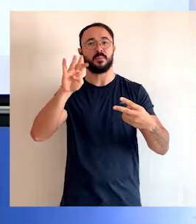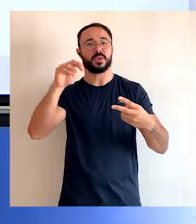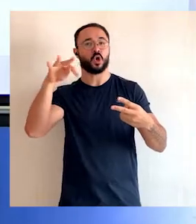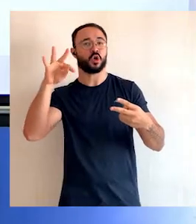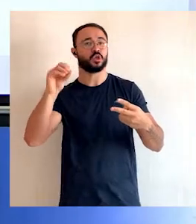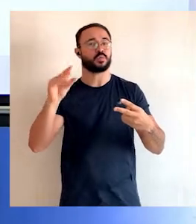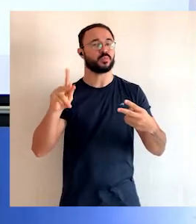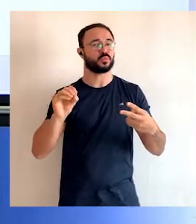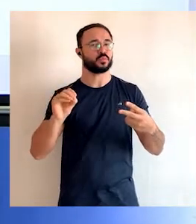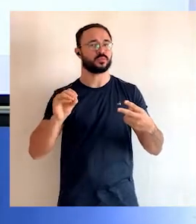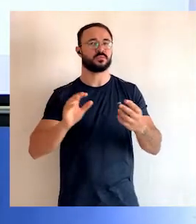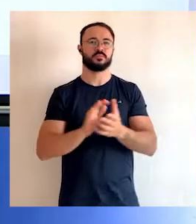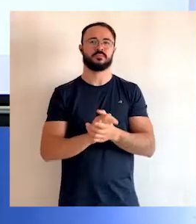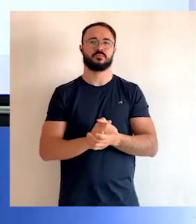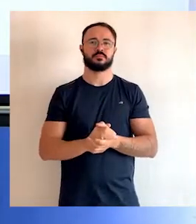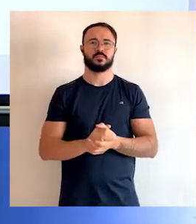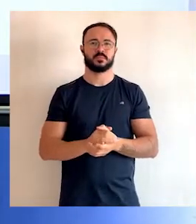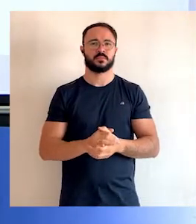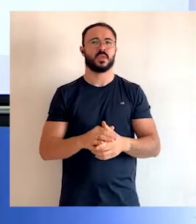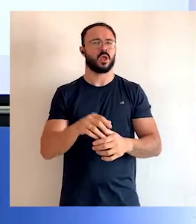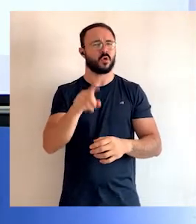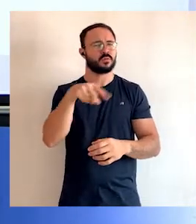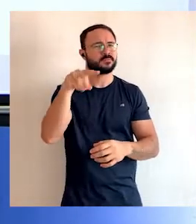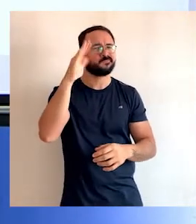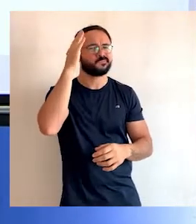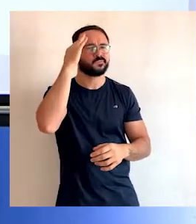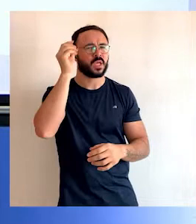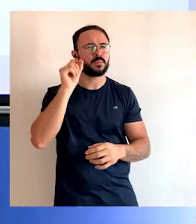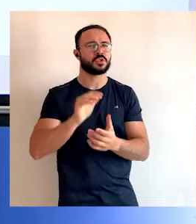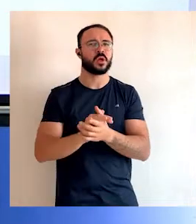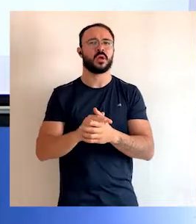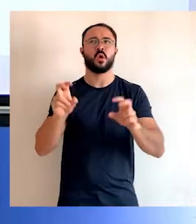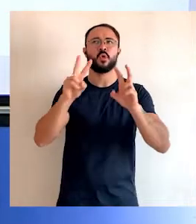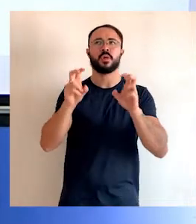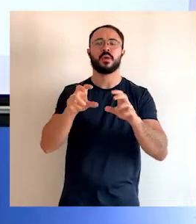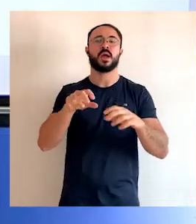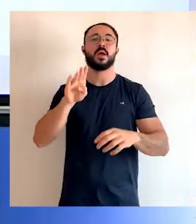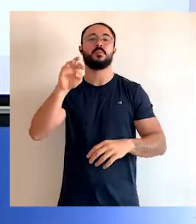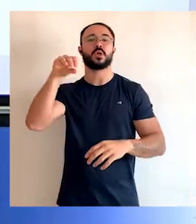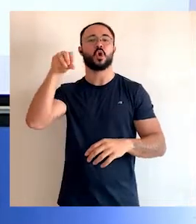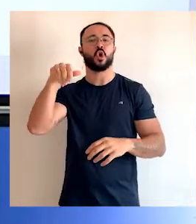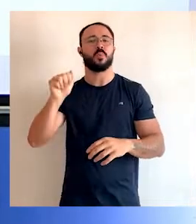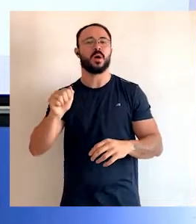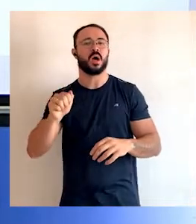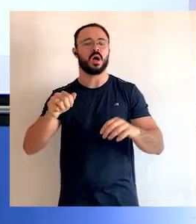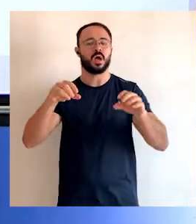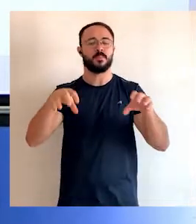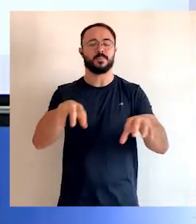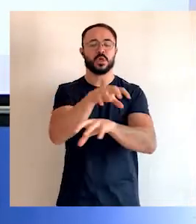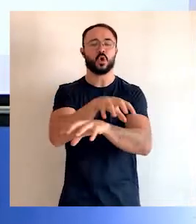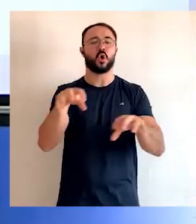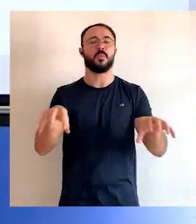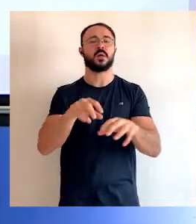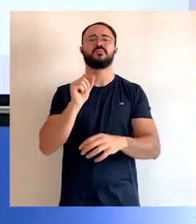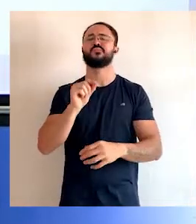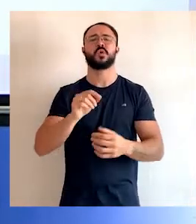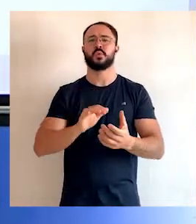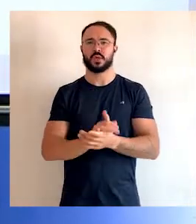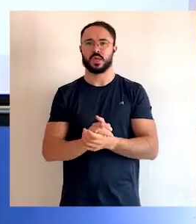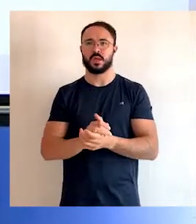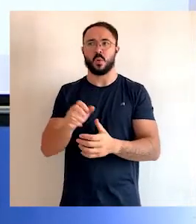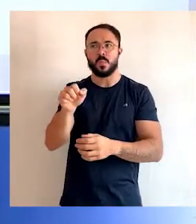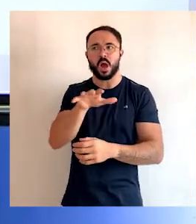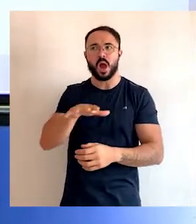abióticos. Você já deve ter ouvido falar sobre o termo bioma. O que é um bioma? Um bioma é uma